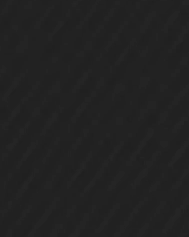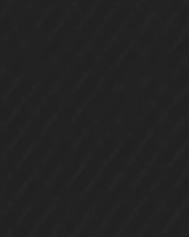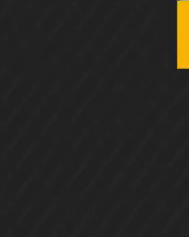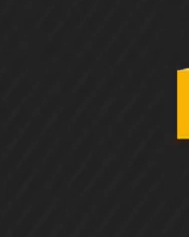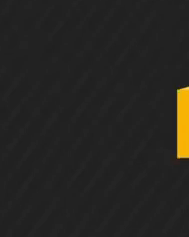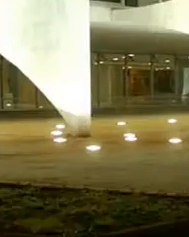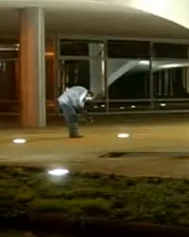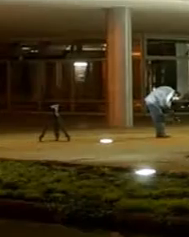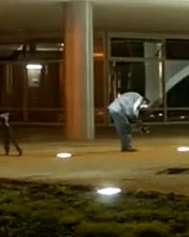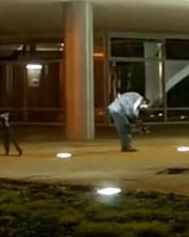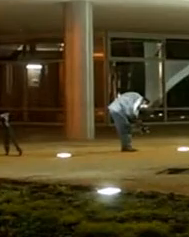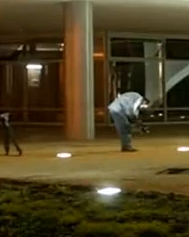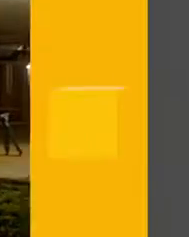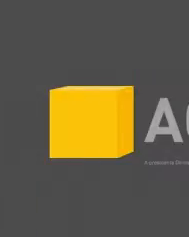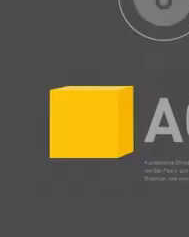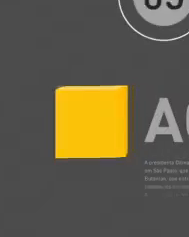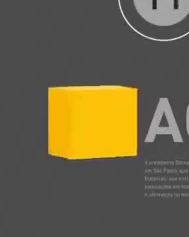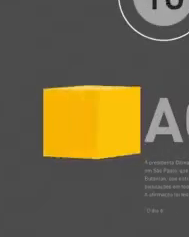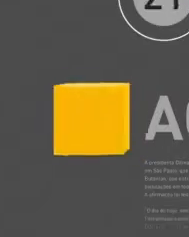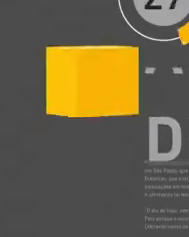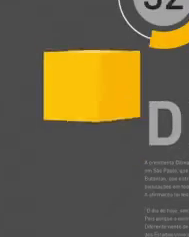E aí